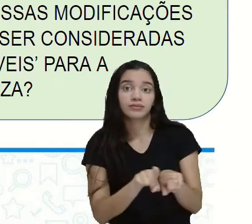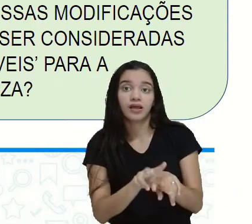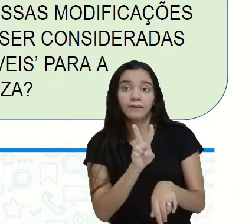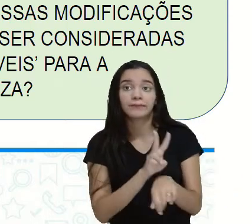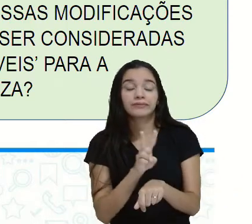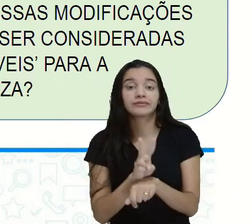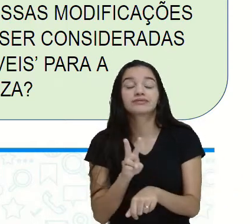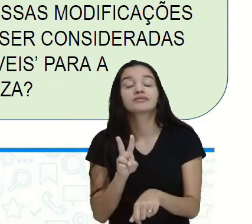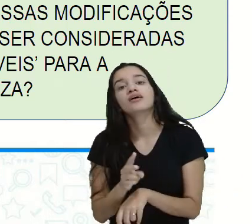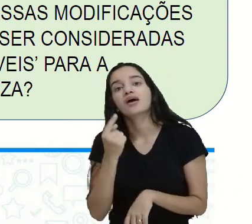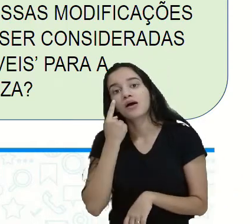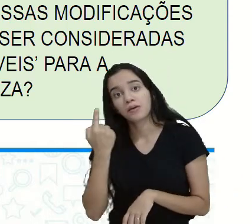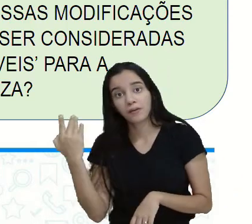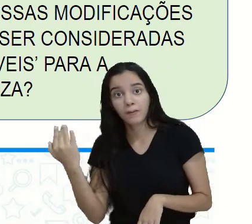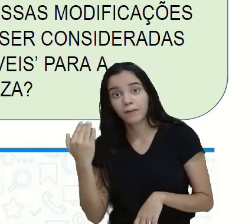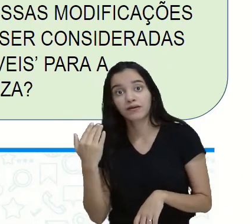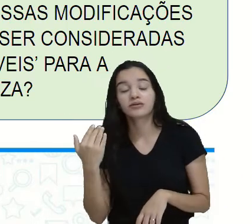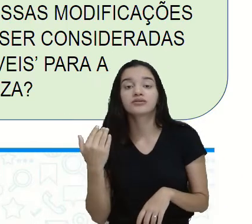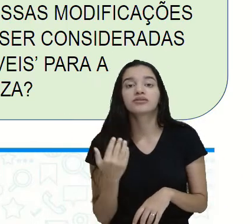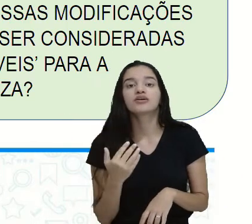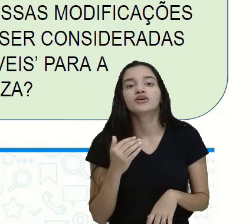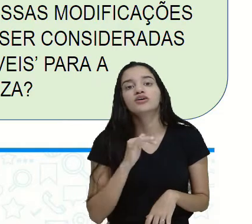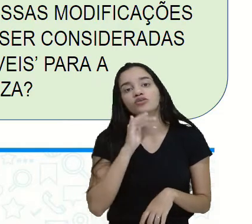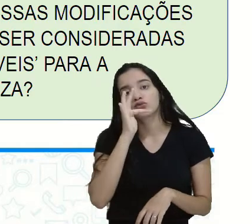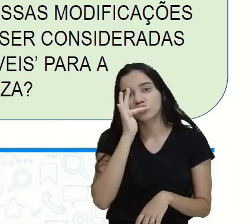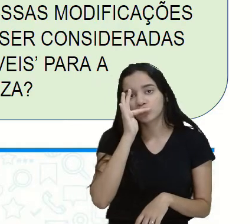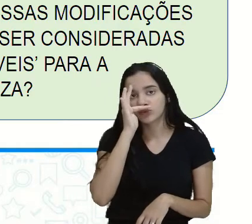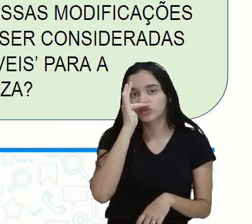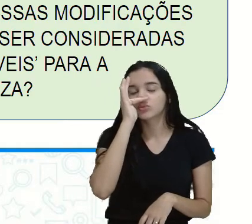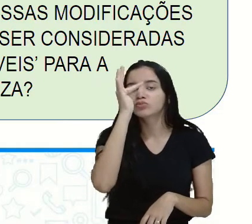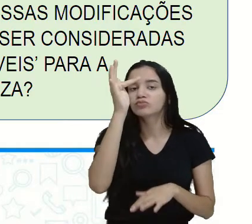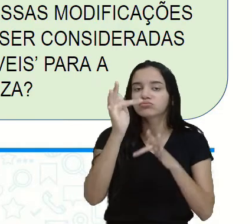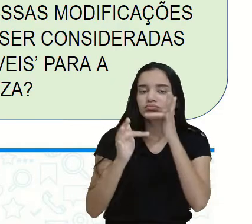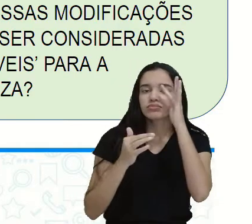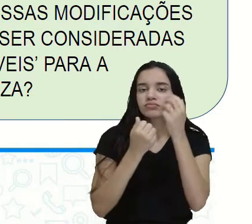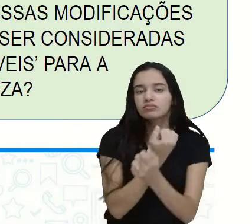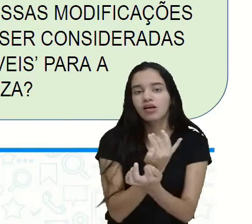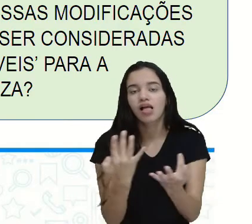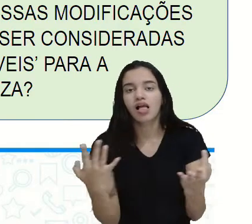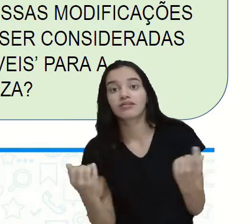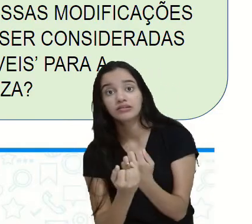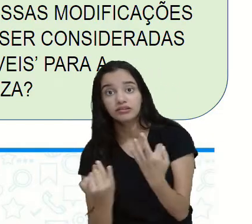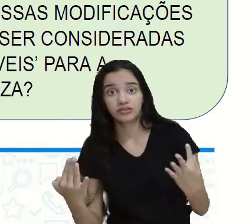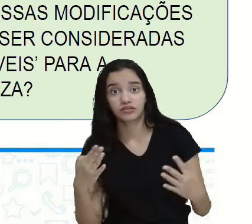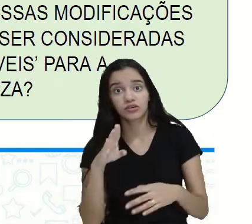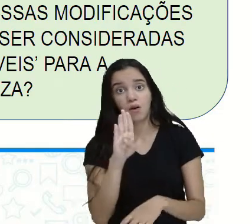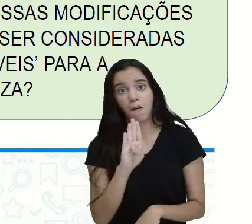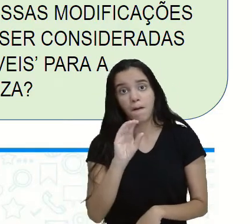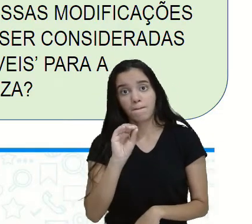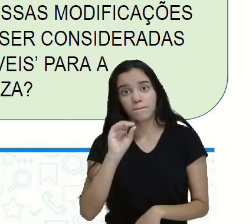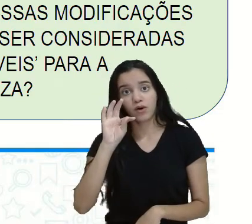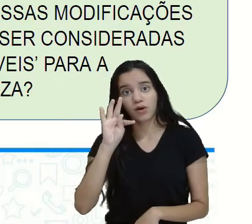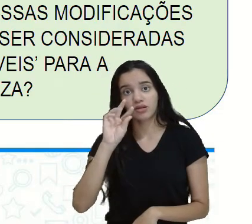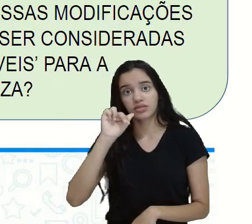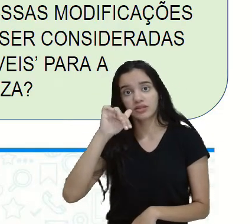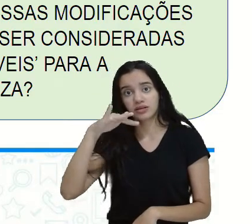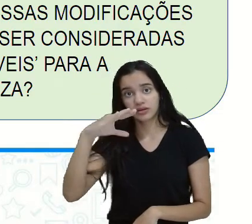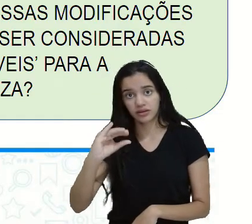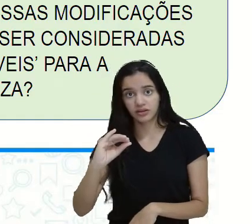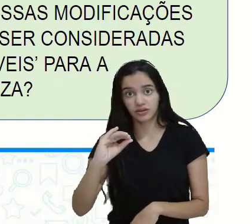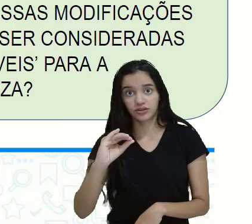aí do Jardim Botânico do Recife, né, que é também um local muito legal. Quem não conhece, vai lá visitar,